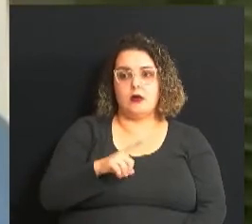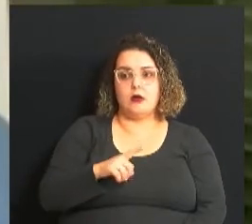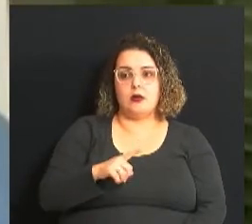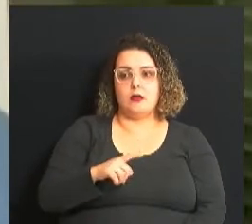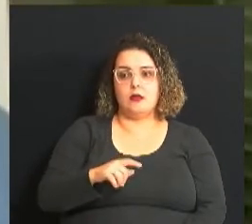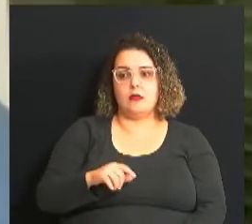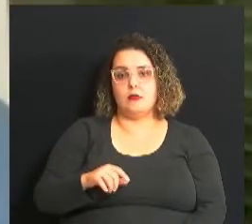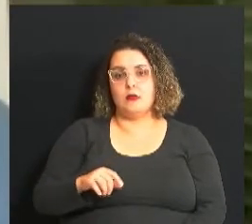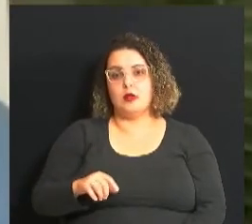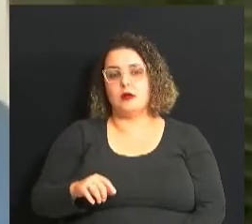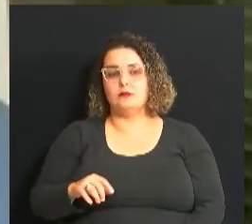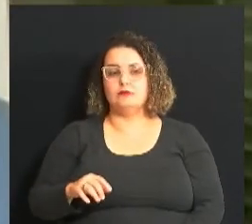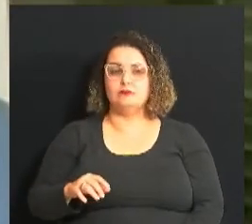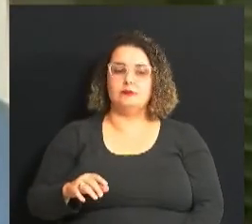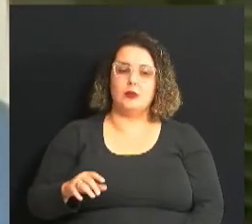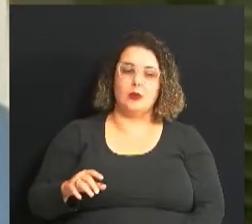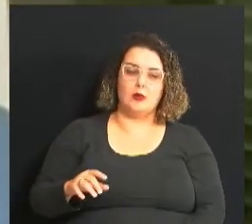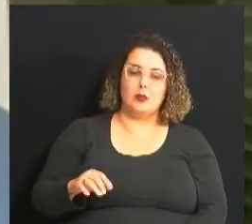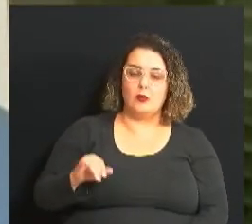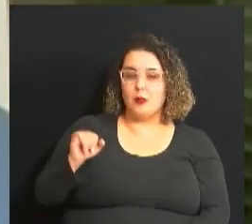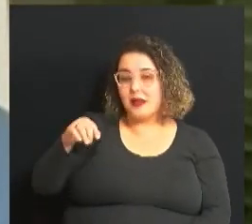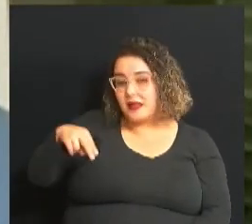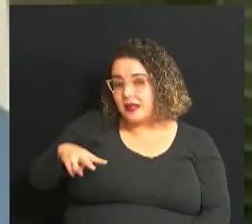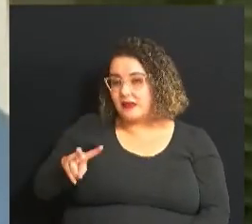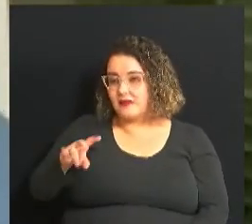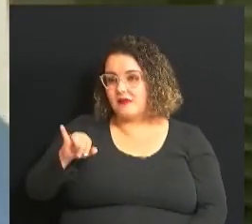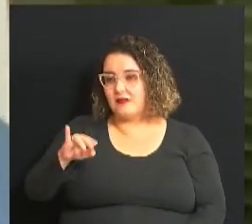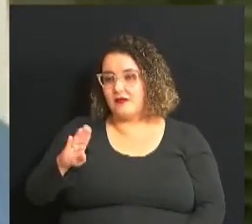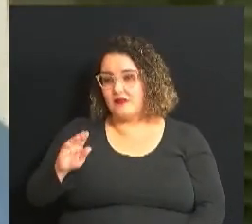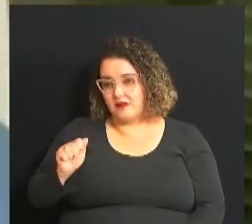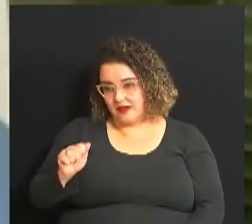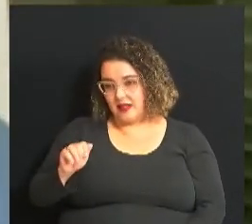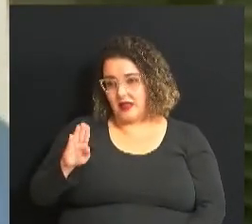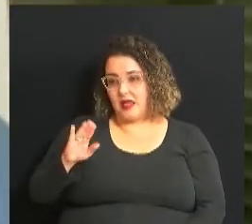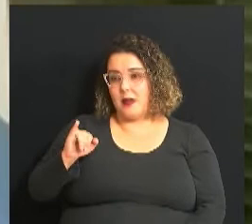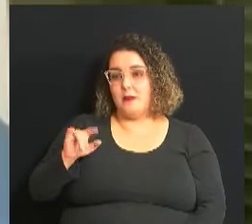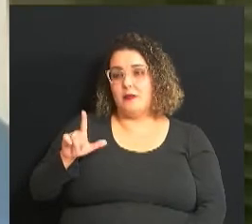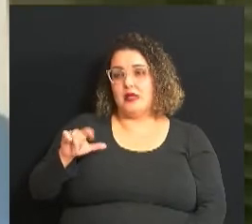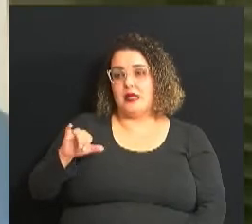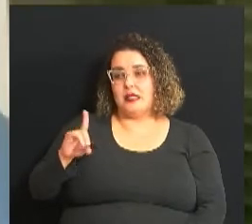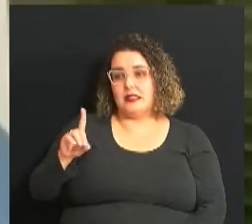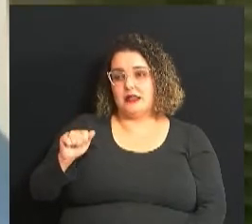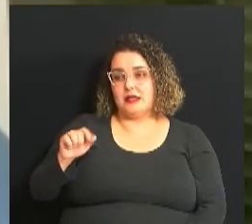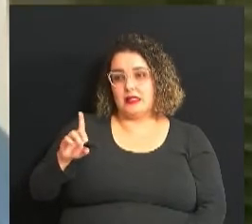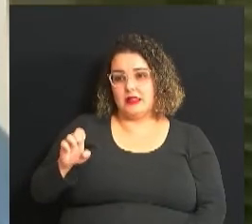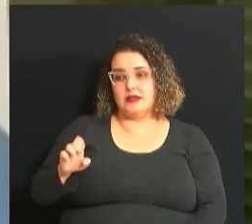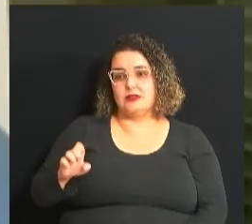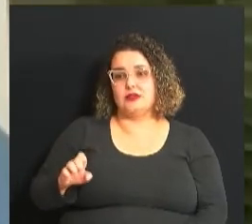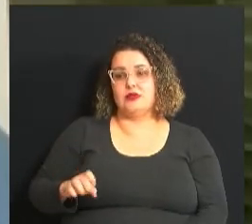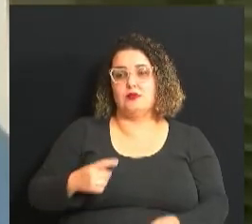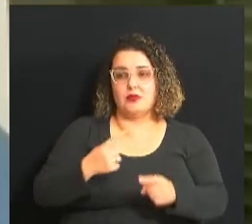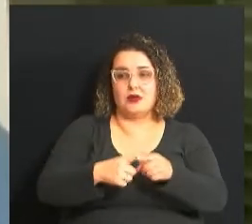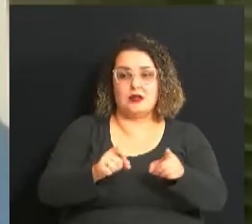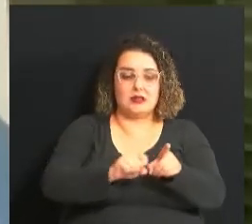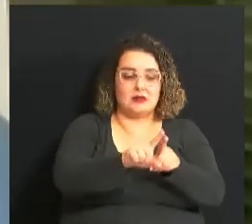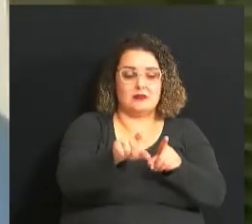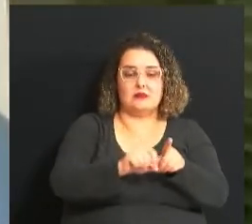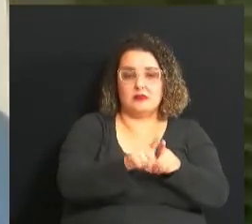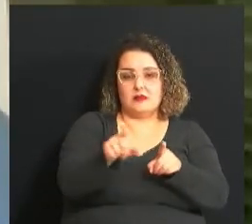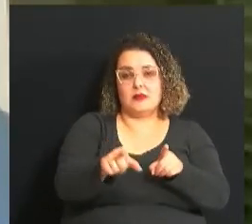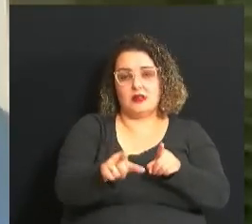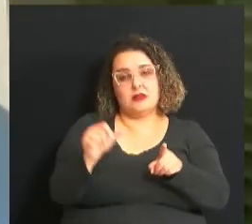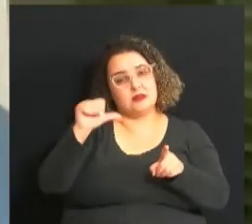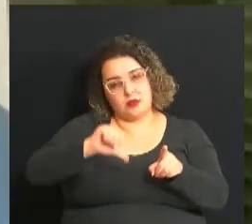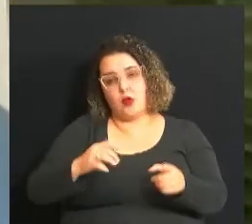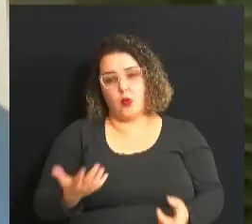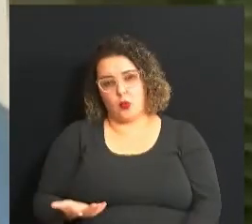inviabilidade dos espermatozoides que estão aí sendo produzidos, e aí os resultados são muito piores. Então, para